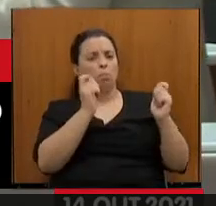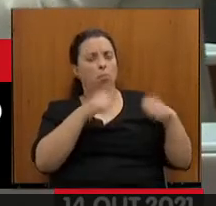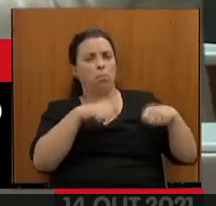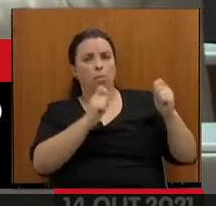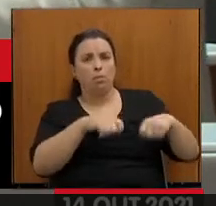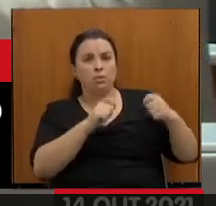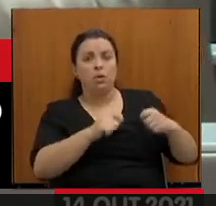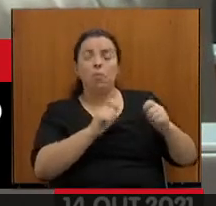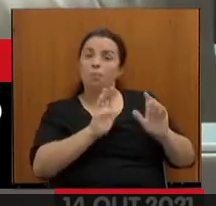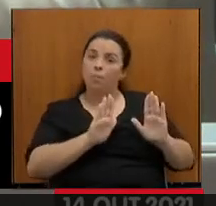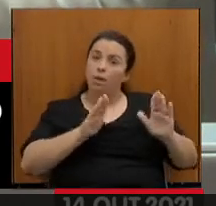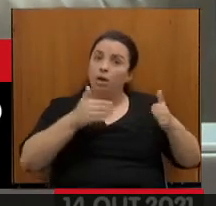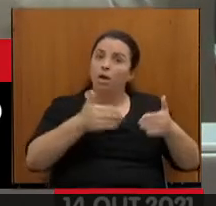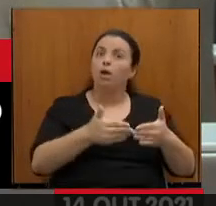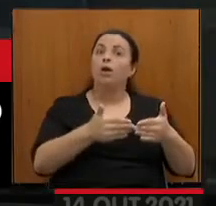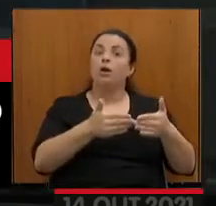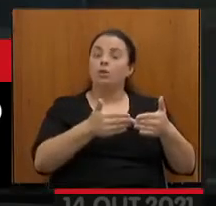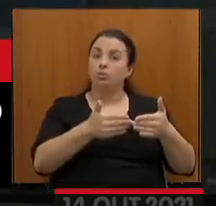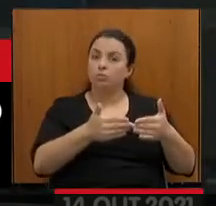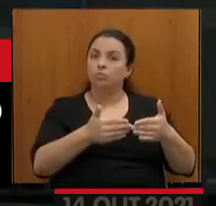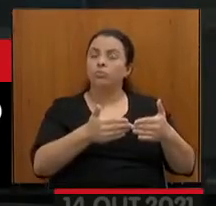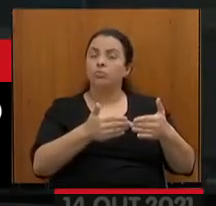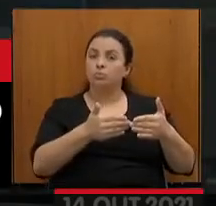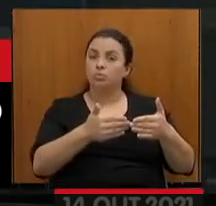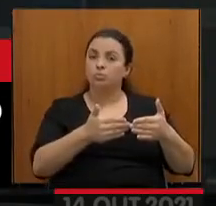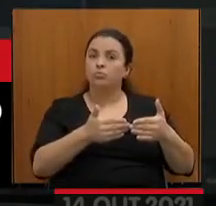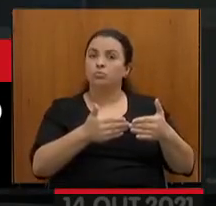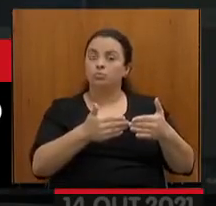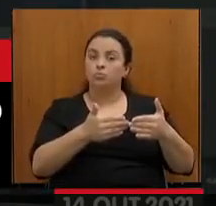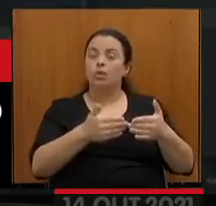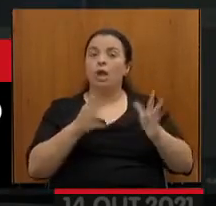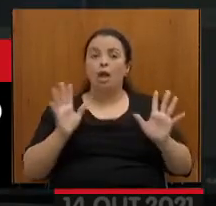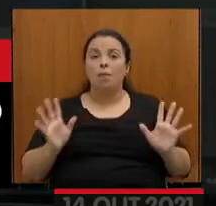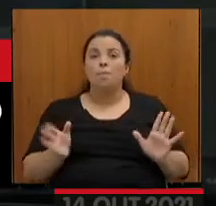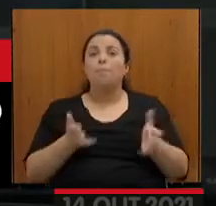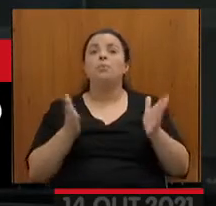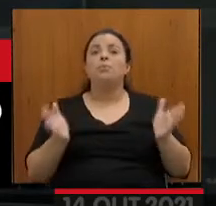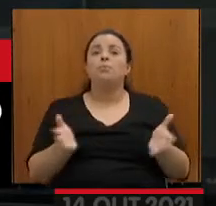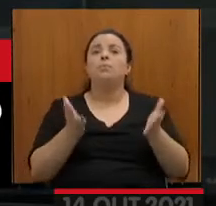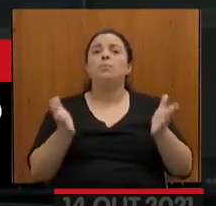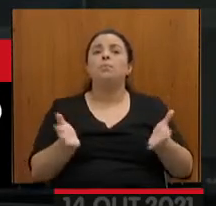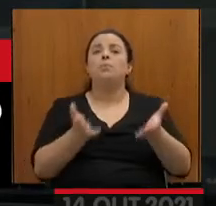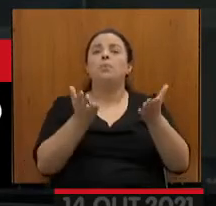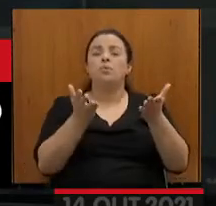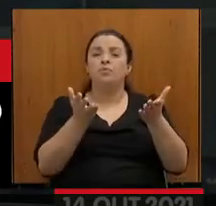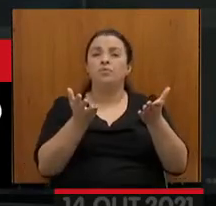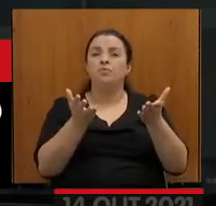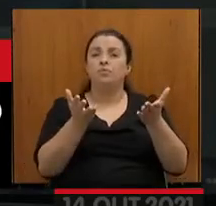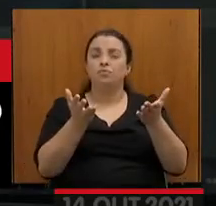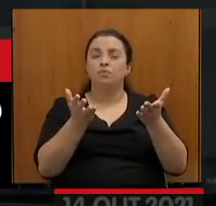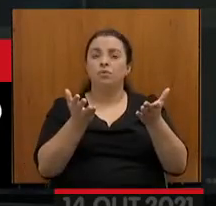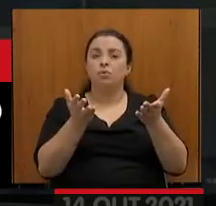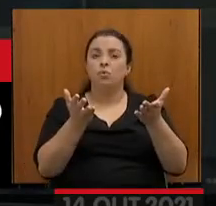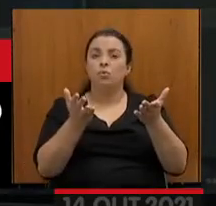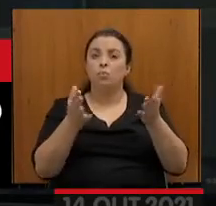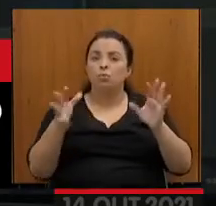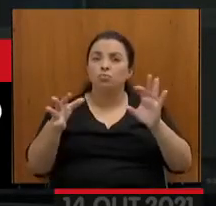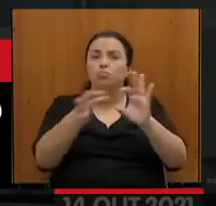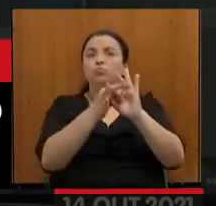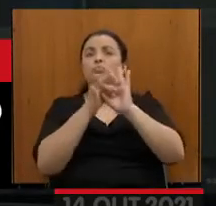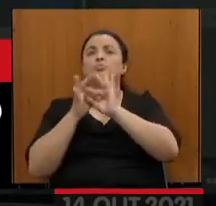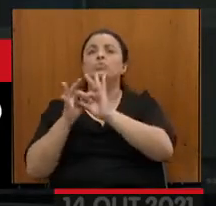para atuar de forma a promover uma convergência de forças nessa que é a